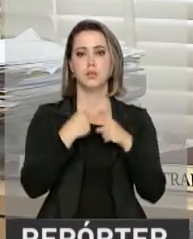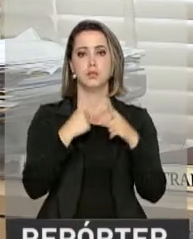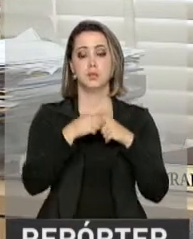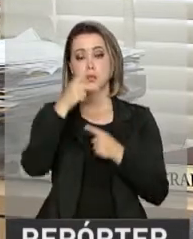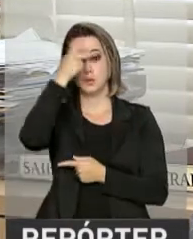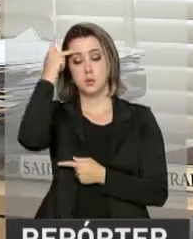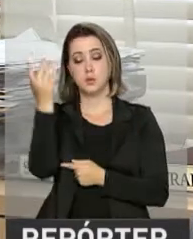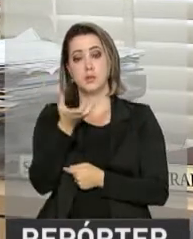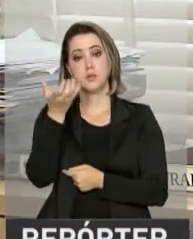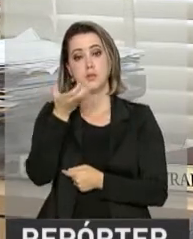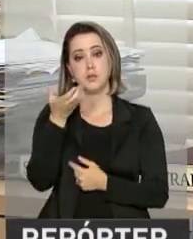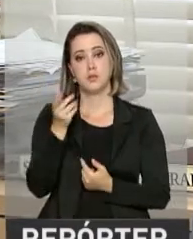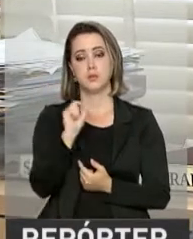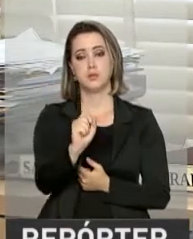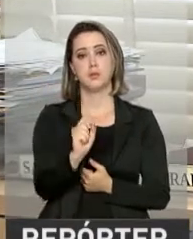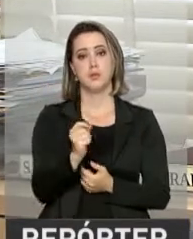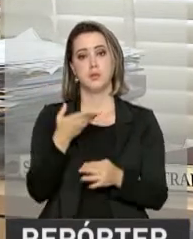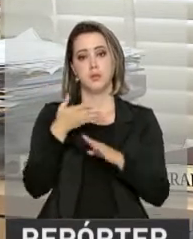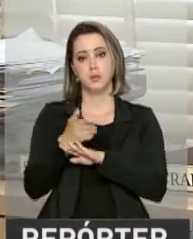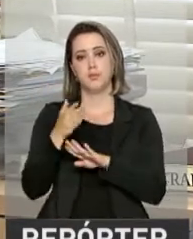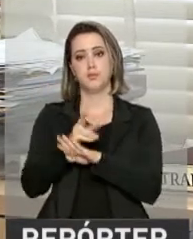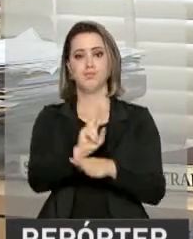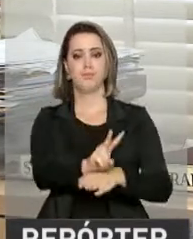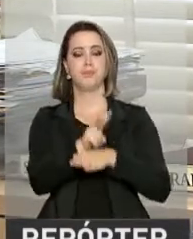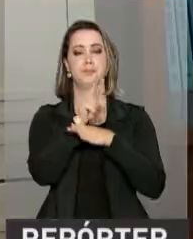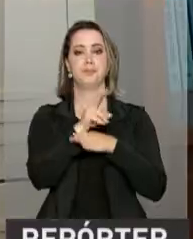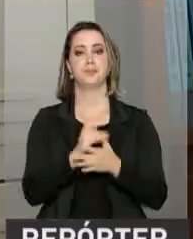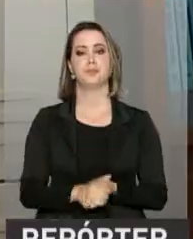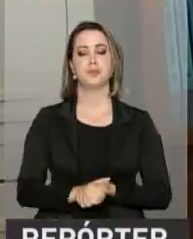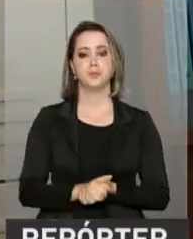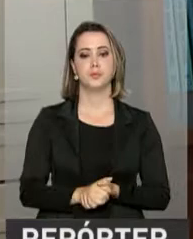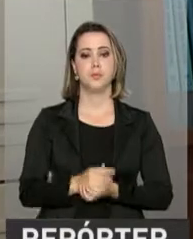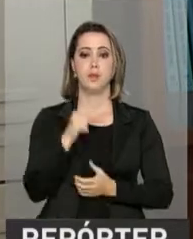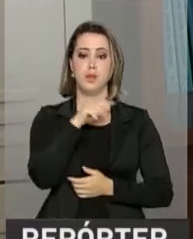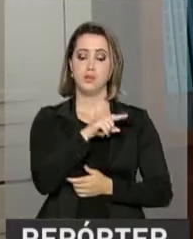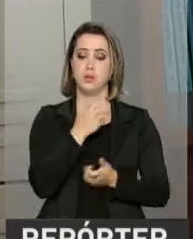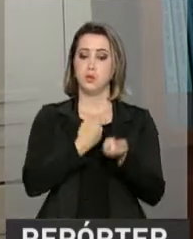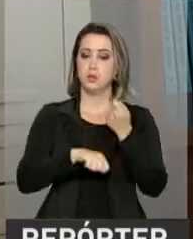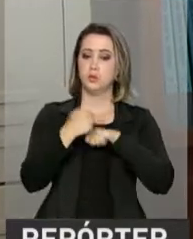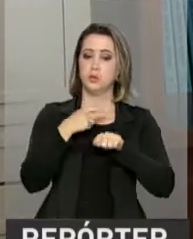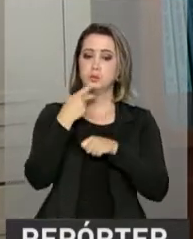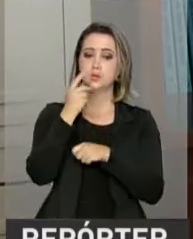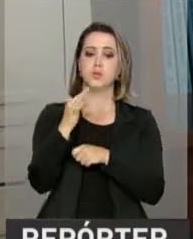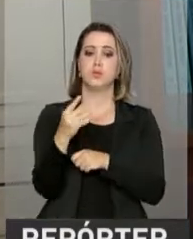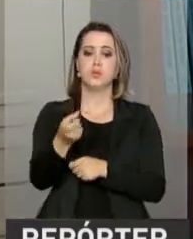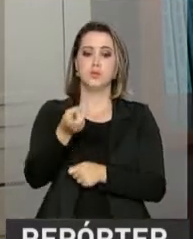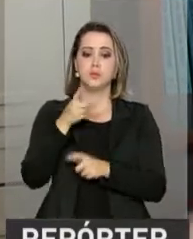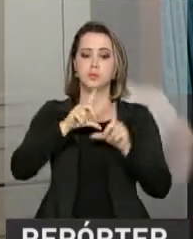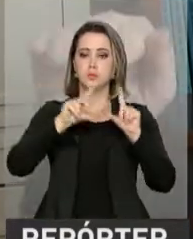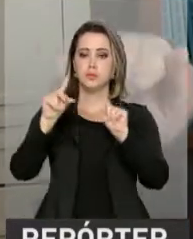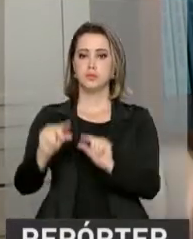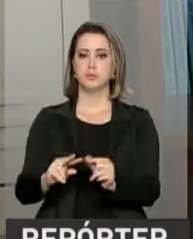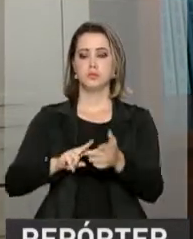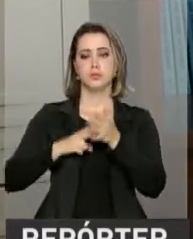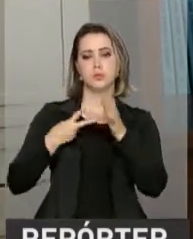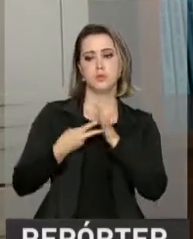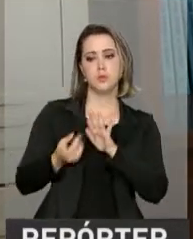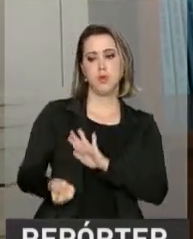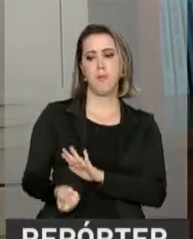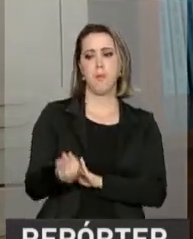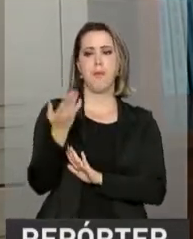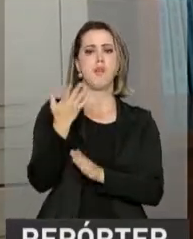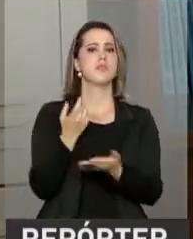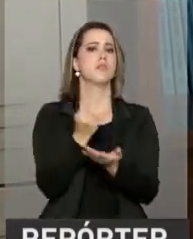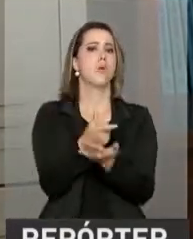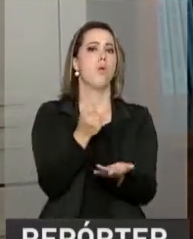interessadas em a ter acesso a um crédito imobiliário para este economista taxas menores significa um maior consumo mais